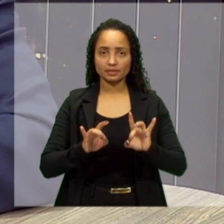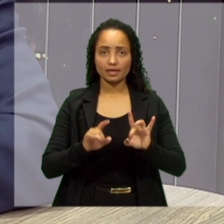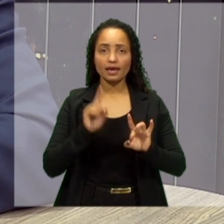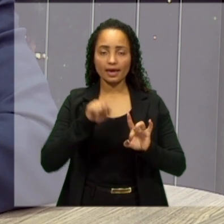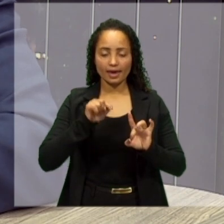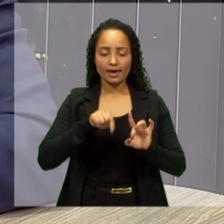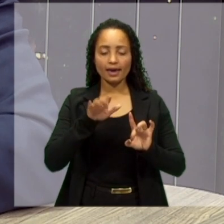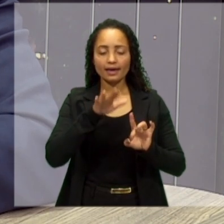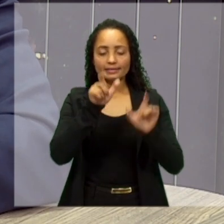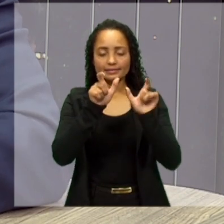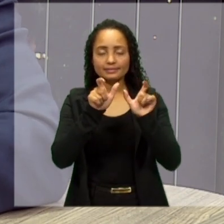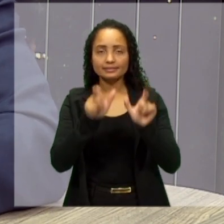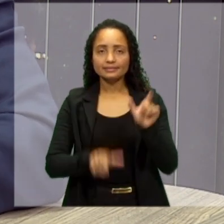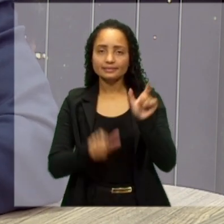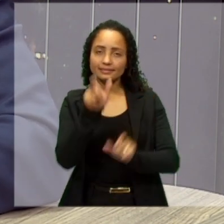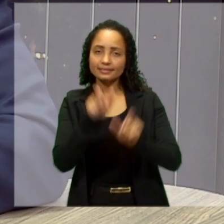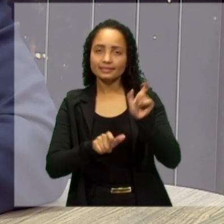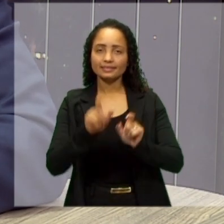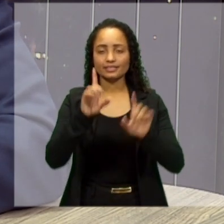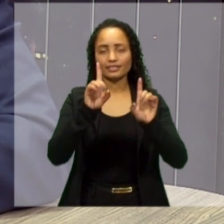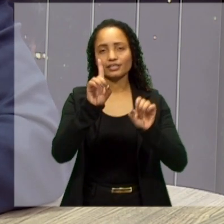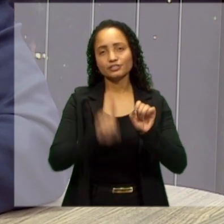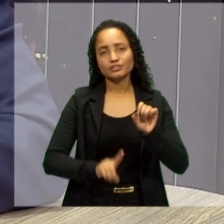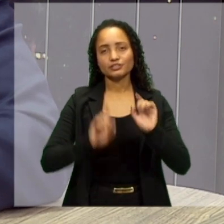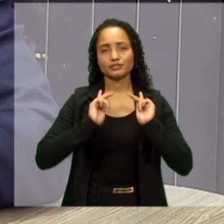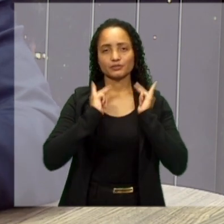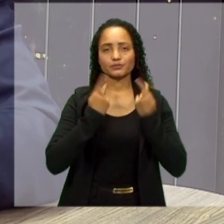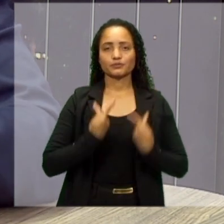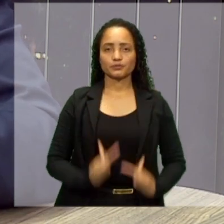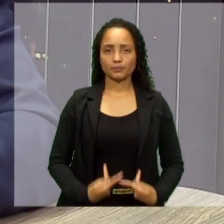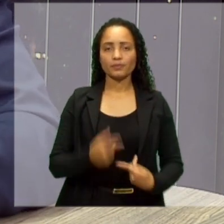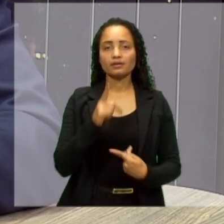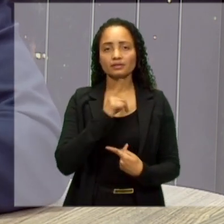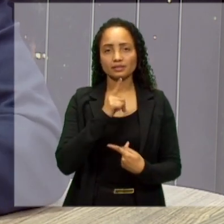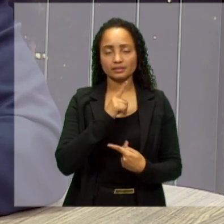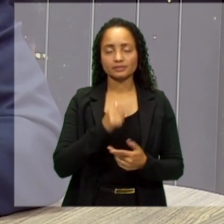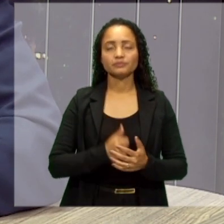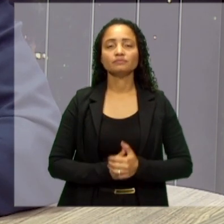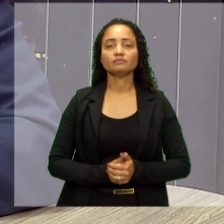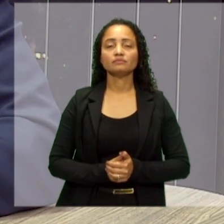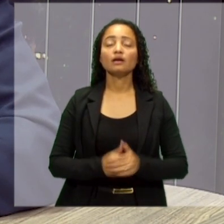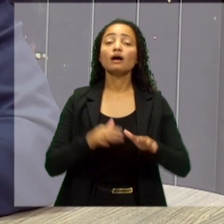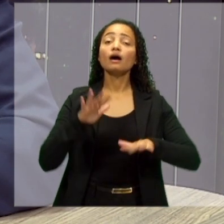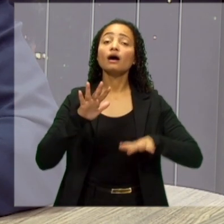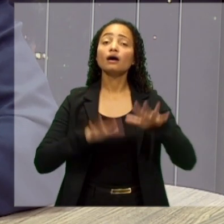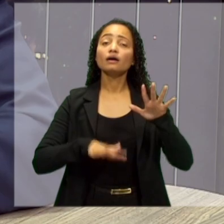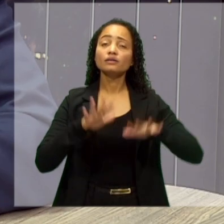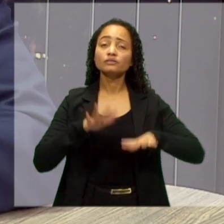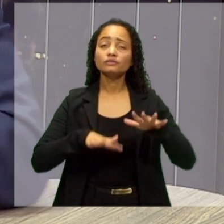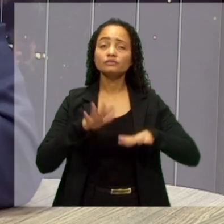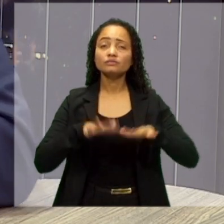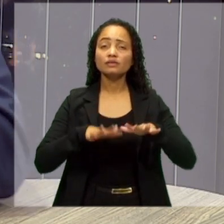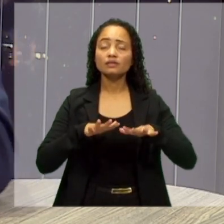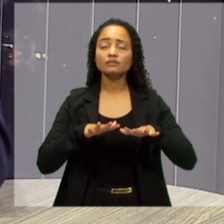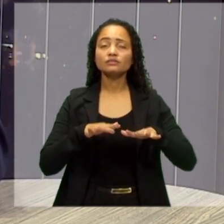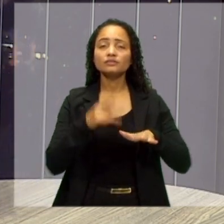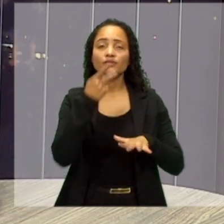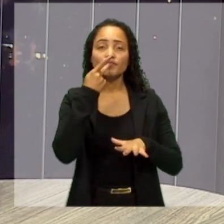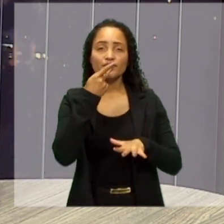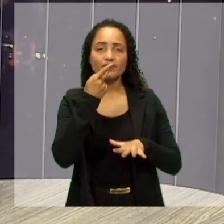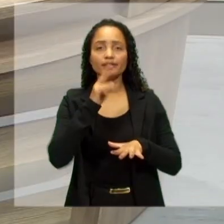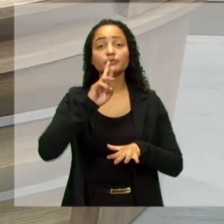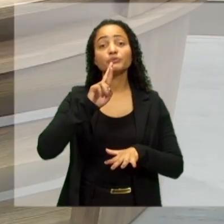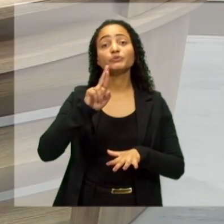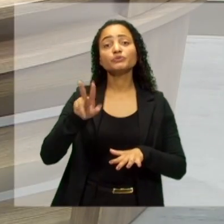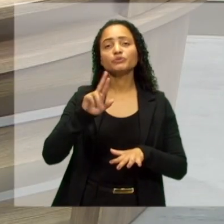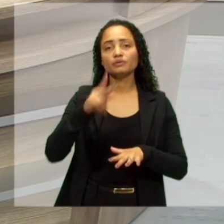Direitos Humanos. Que também, quando se fala em direitos humanos, o senso comum, às vezes, entende que direitos humanos seriam só para